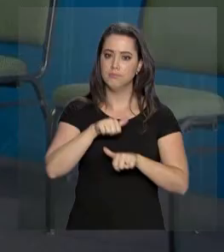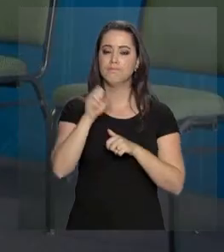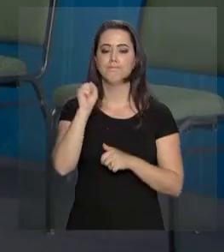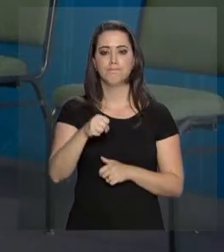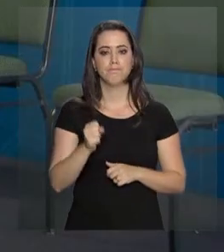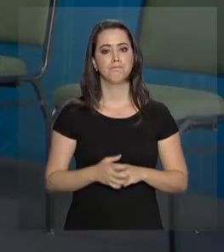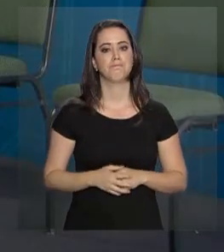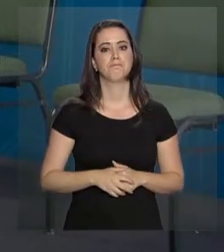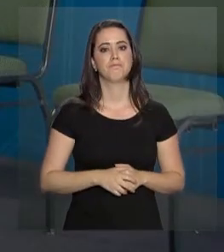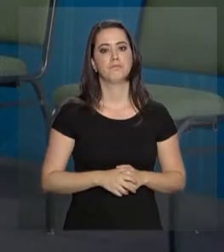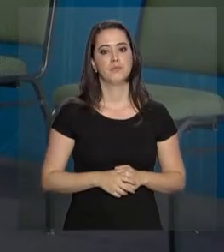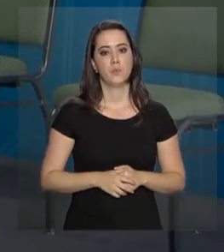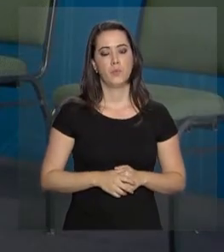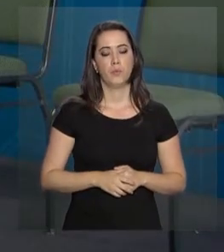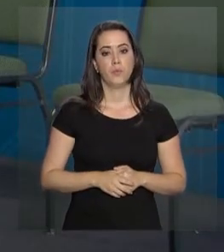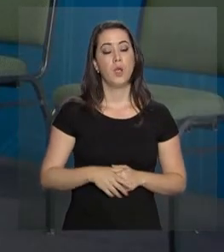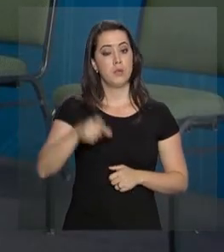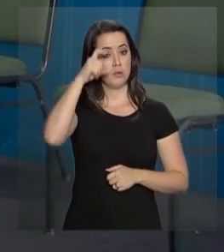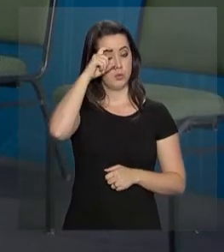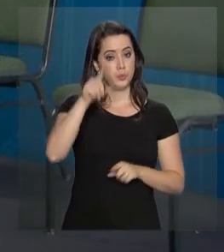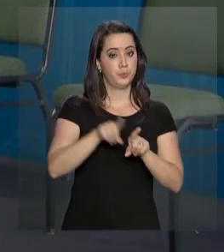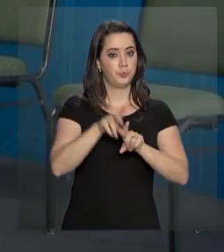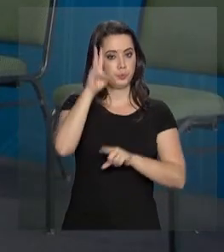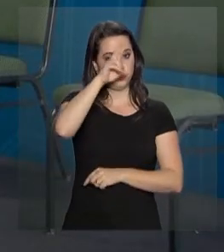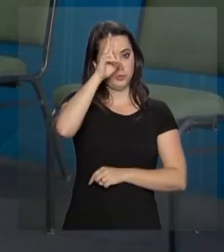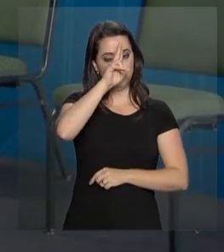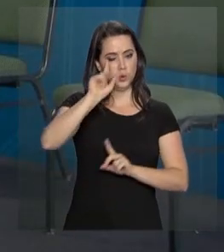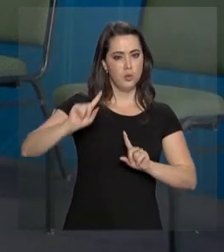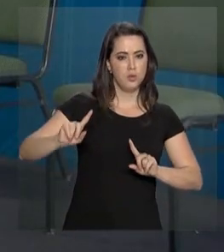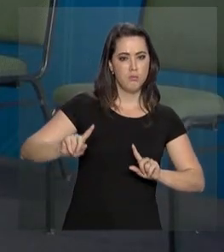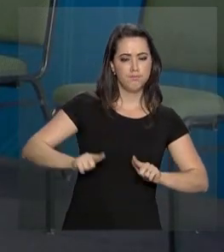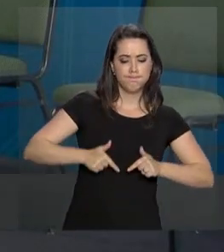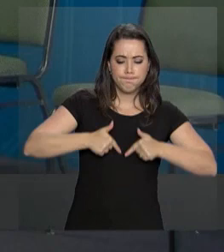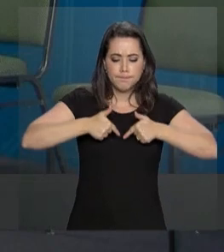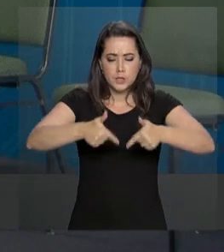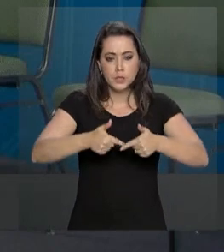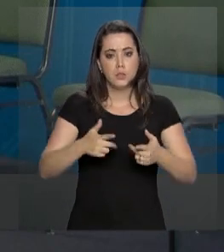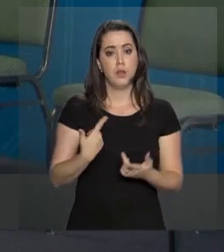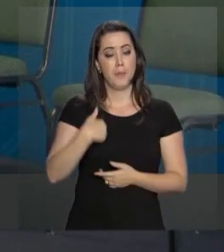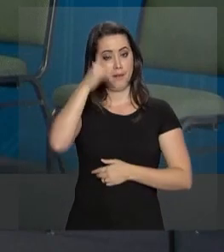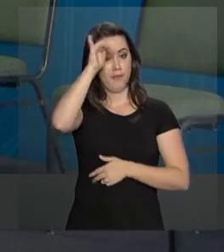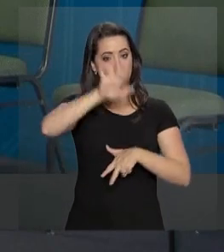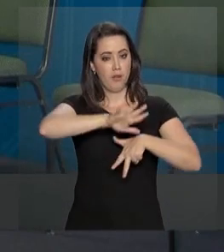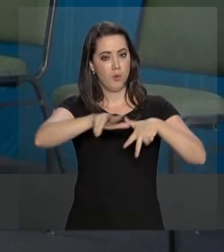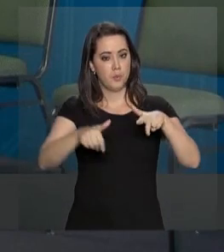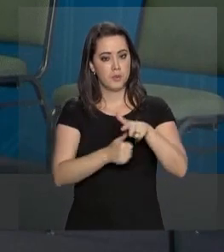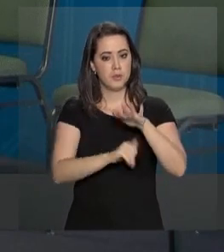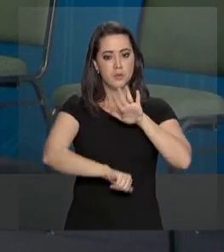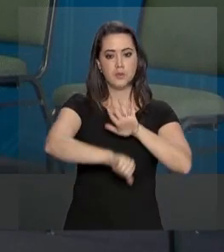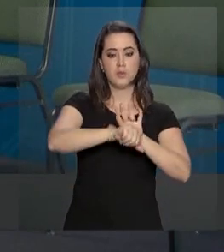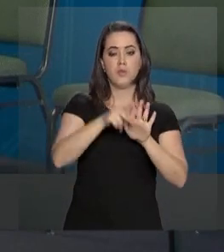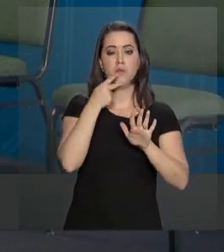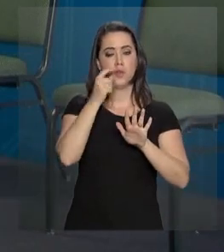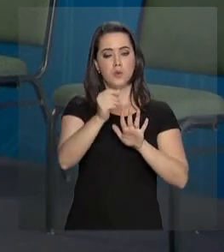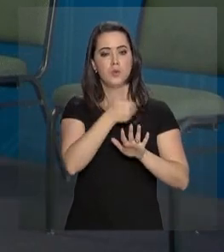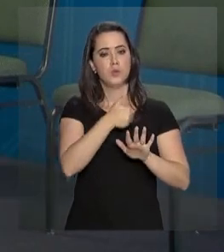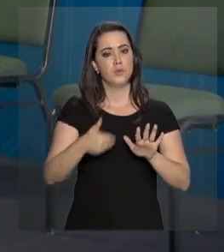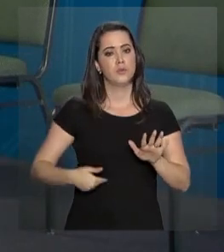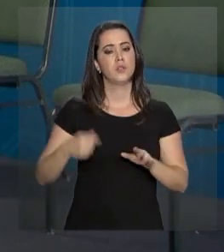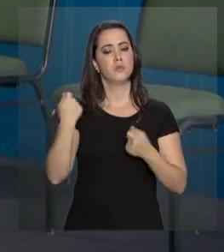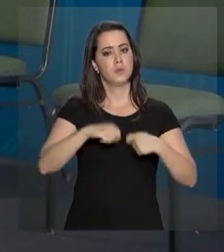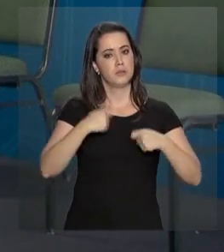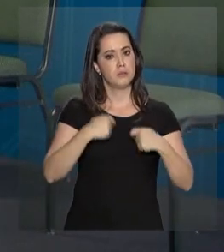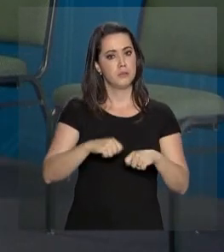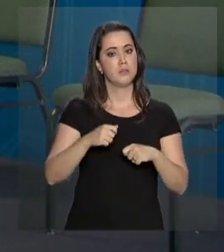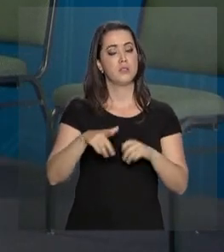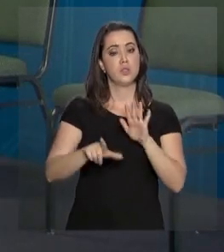diferente. Sérgio Moro também lembrou dos desafios no combate à corrupção e à criminalidade. Afirmou que o país precisa de leis